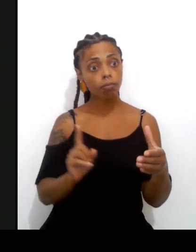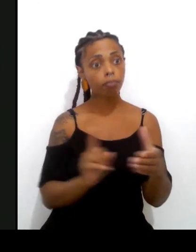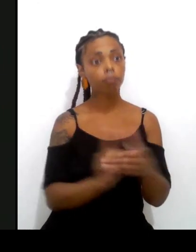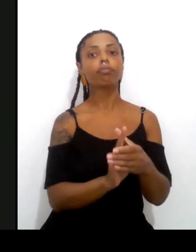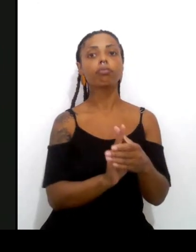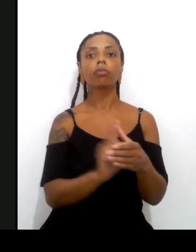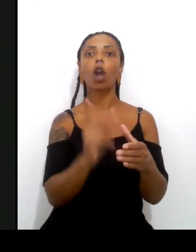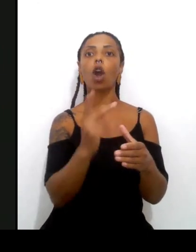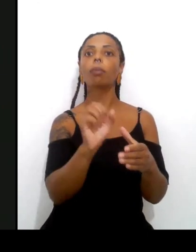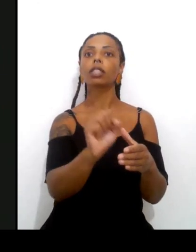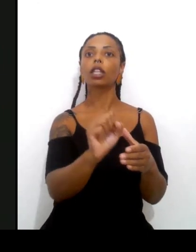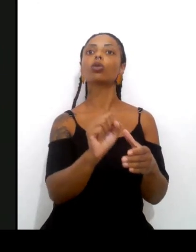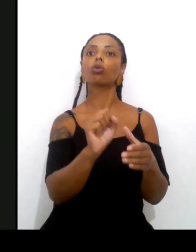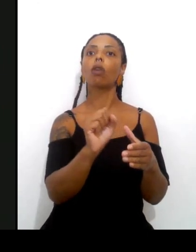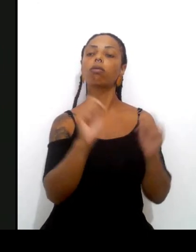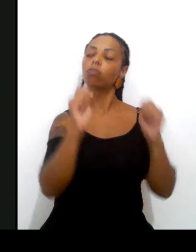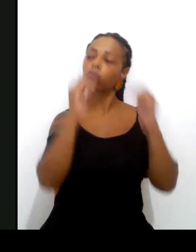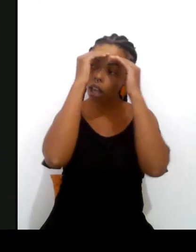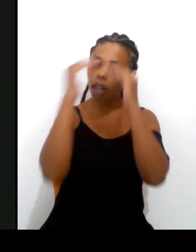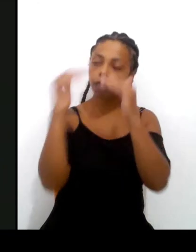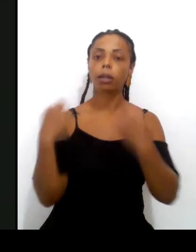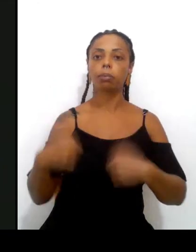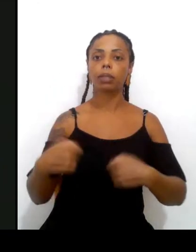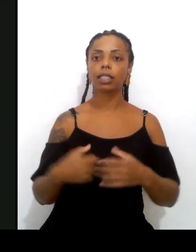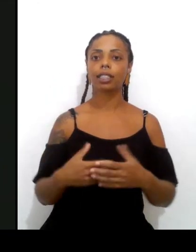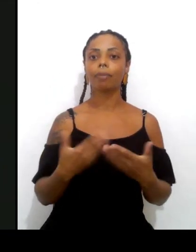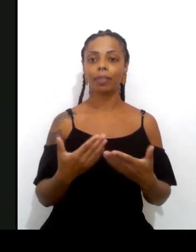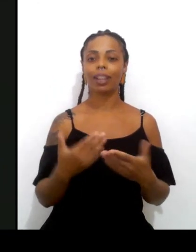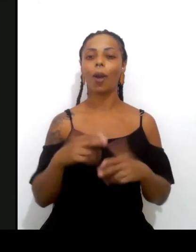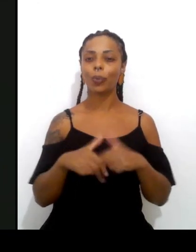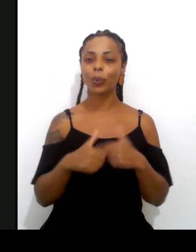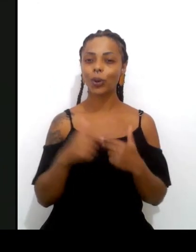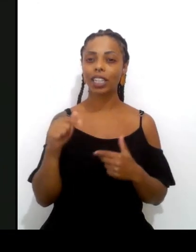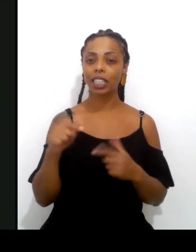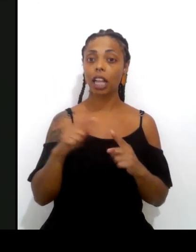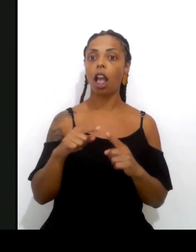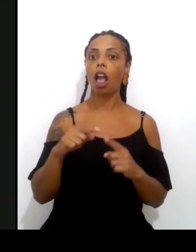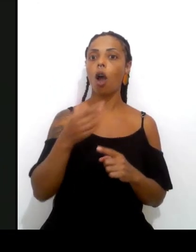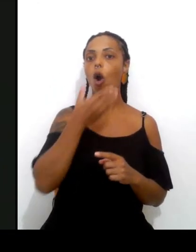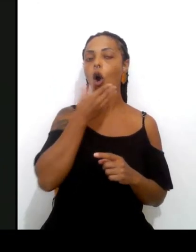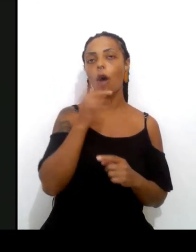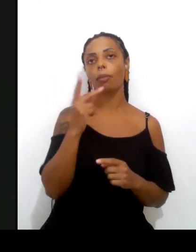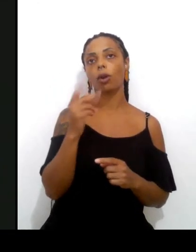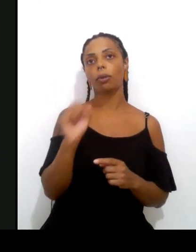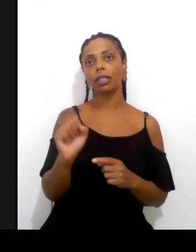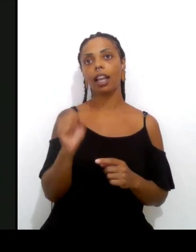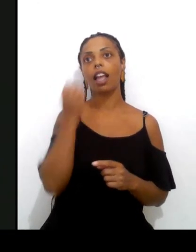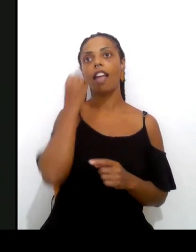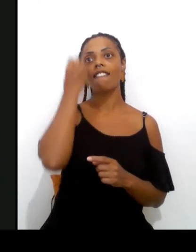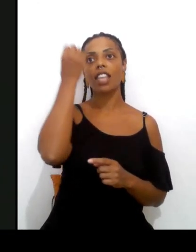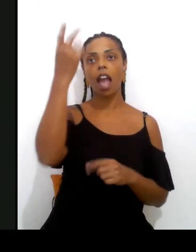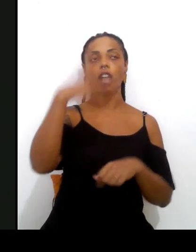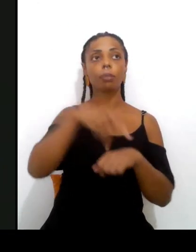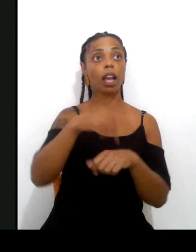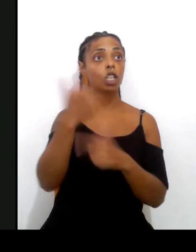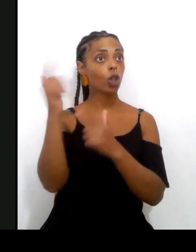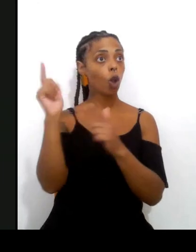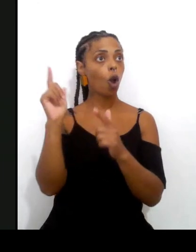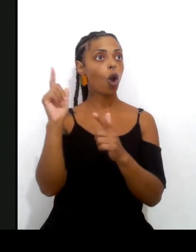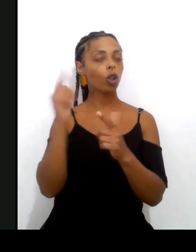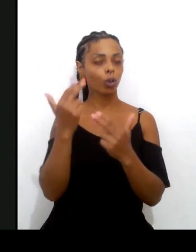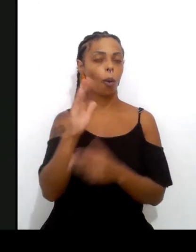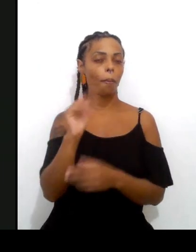partir dessa posição o homossexual que faz viagens internacionais como bacon se torna uma manifestação